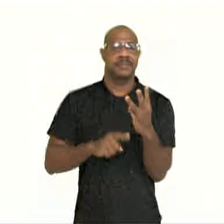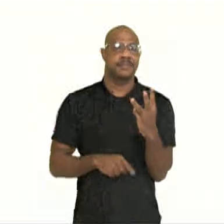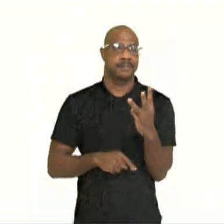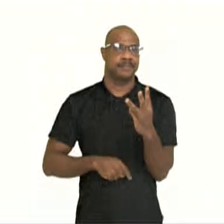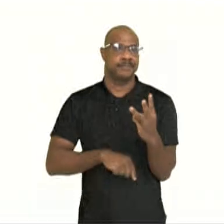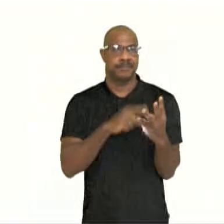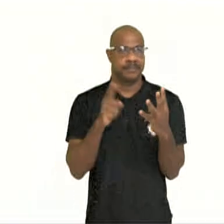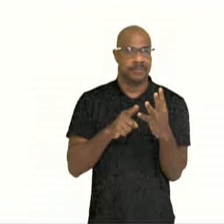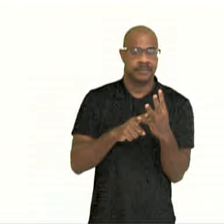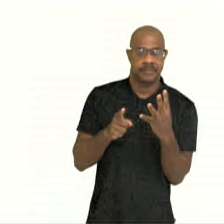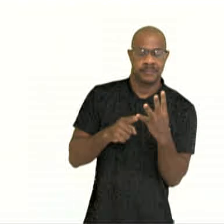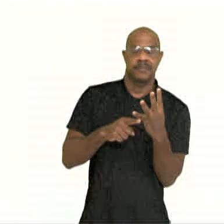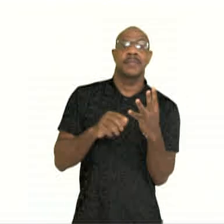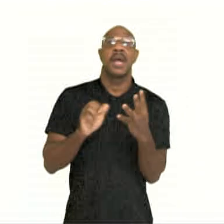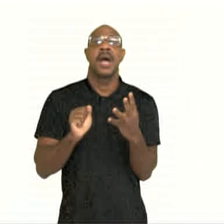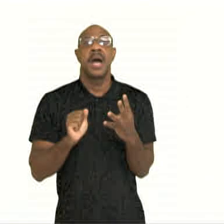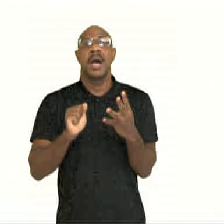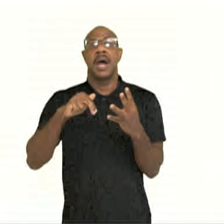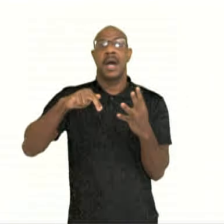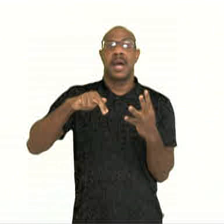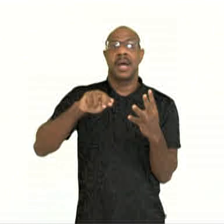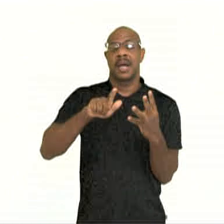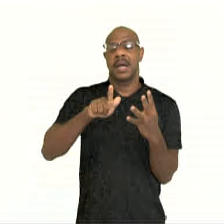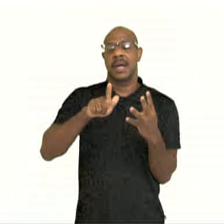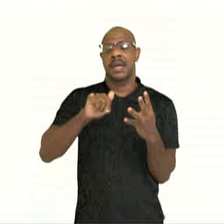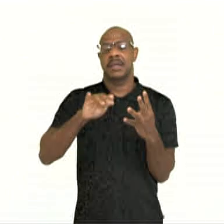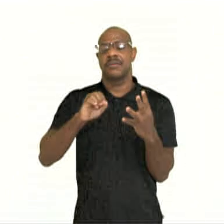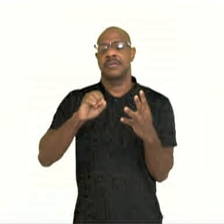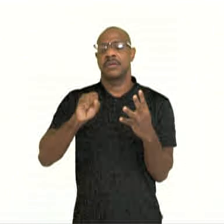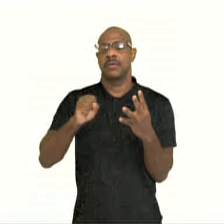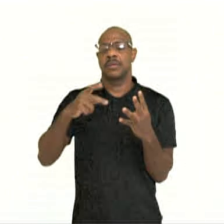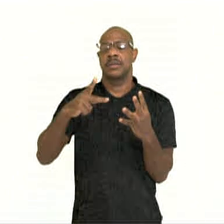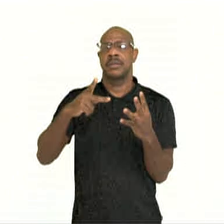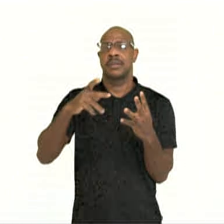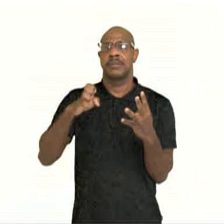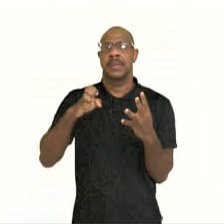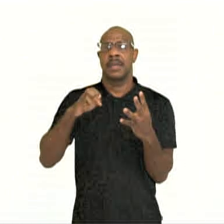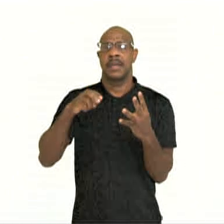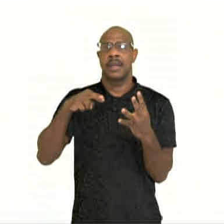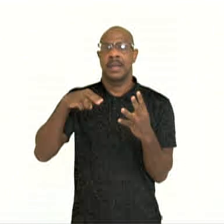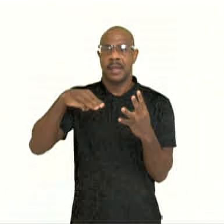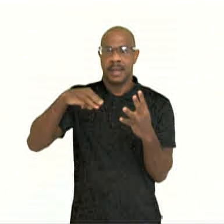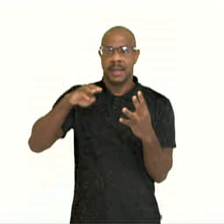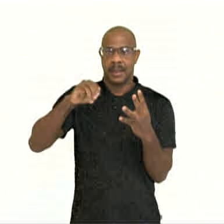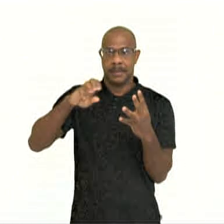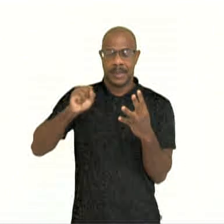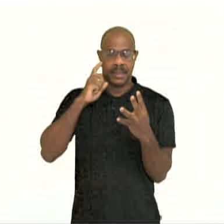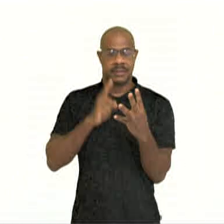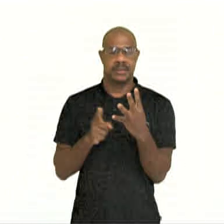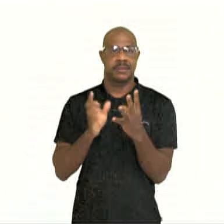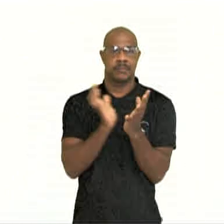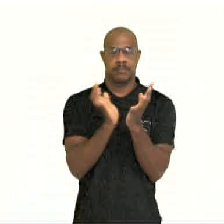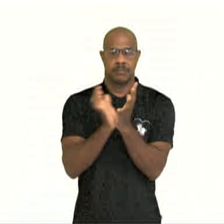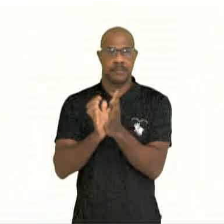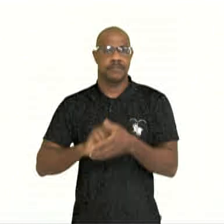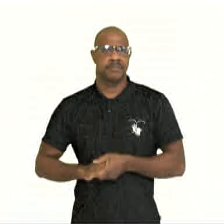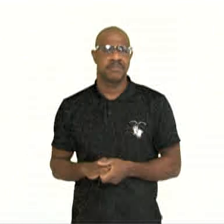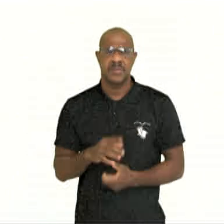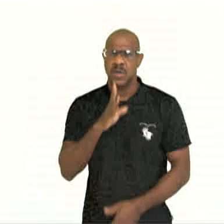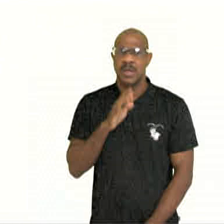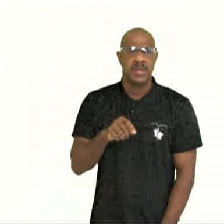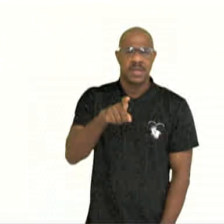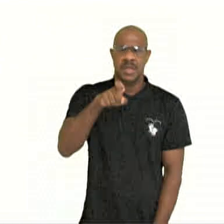angiospermas. Você sabia que o xaxim, popularmente chamado de samambaia, está ameaçado de